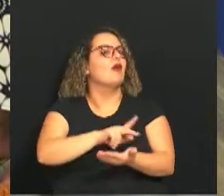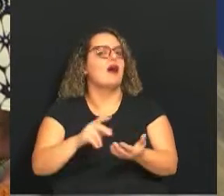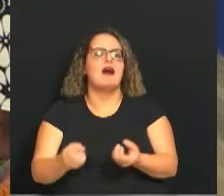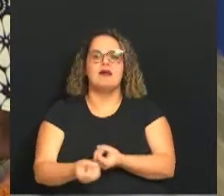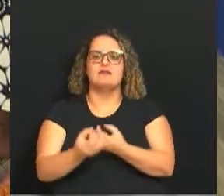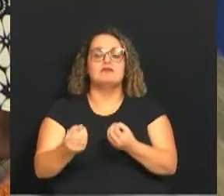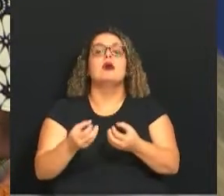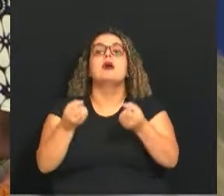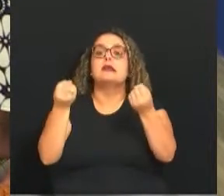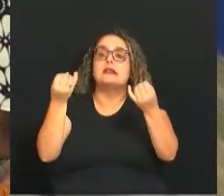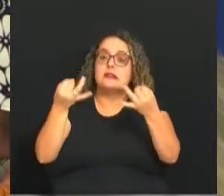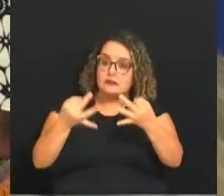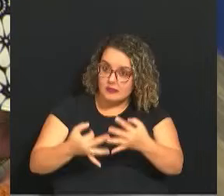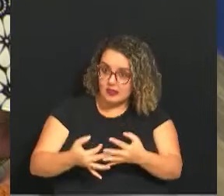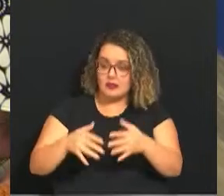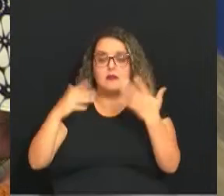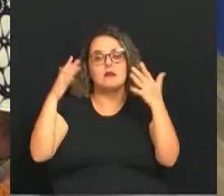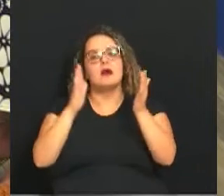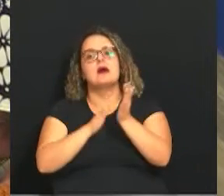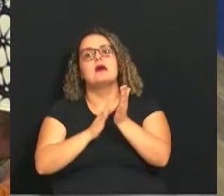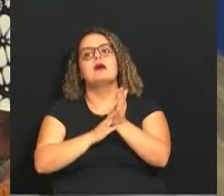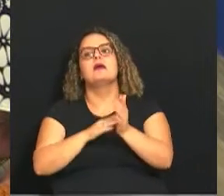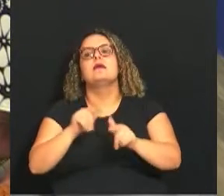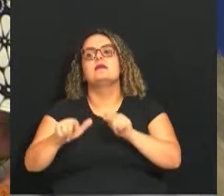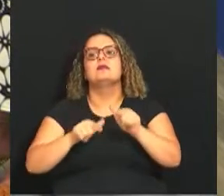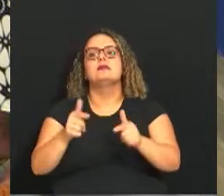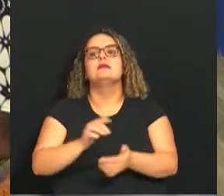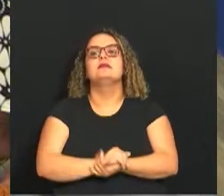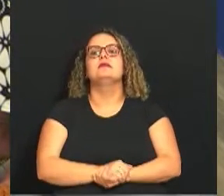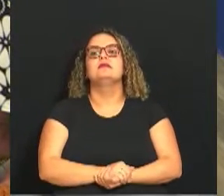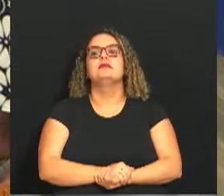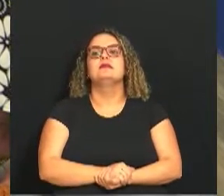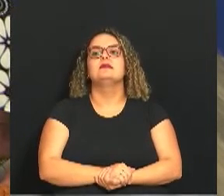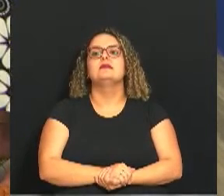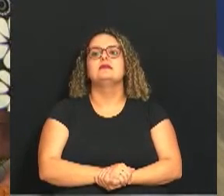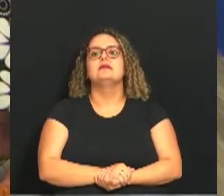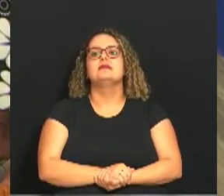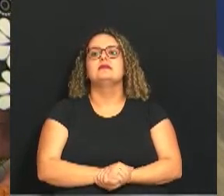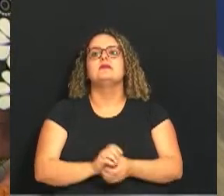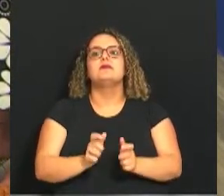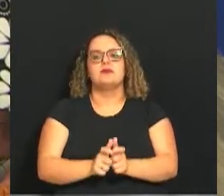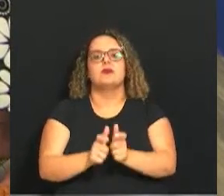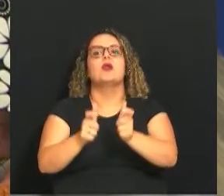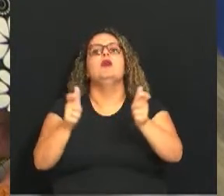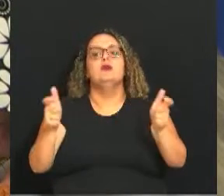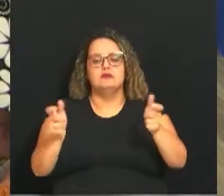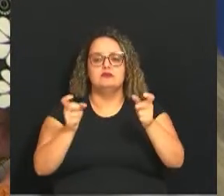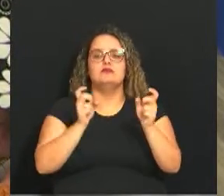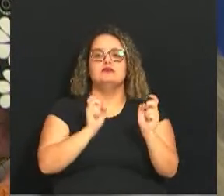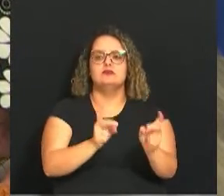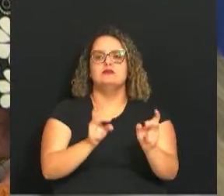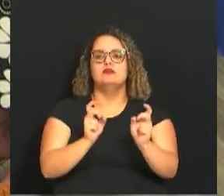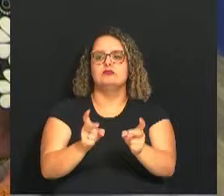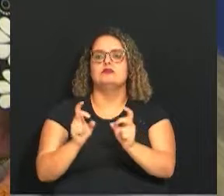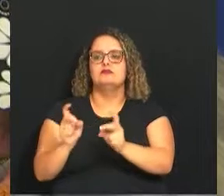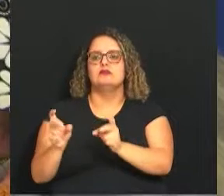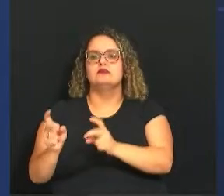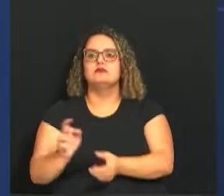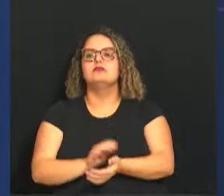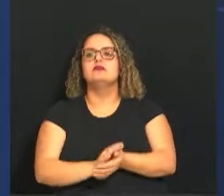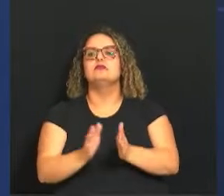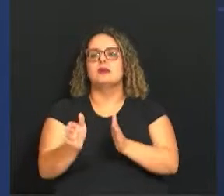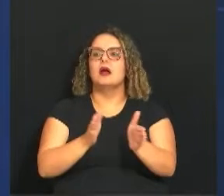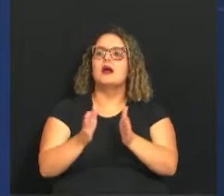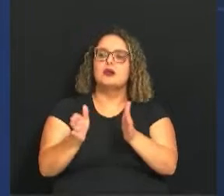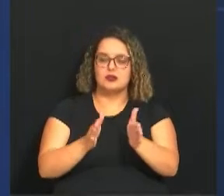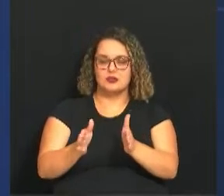para a gente aqui. Parabéns também pelo trabalho. Então, aumento, né, aí de vendas neste período